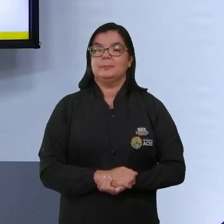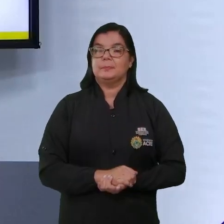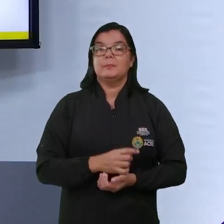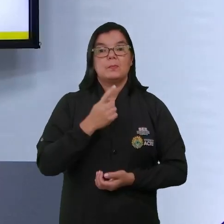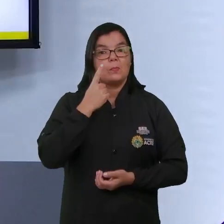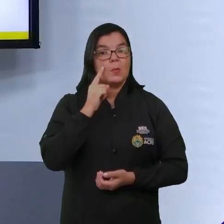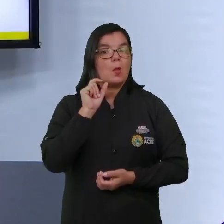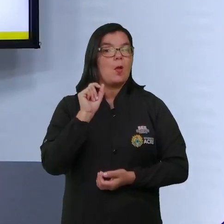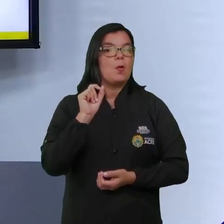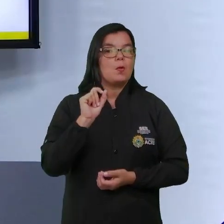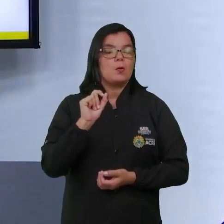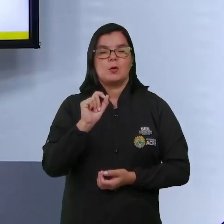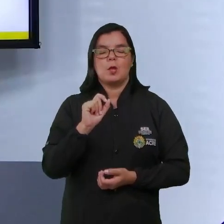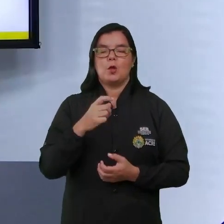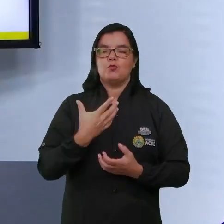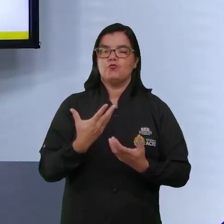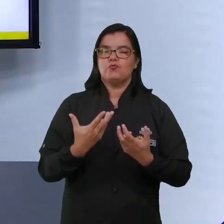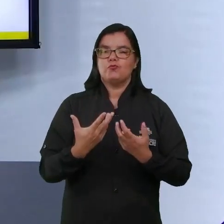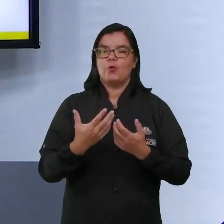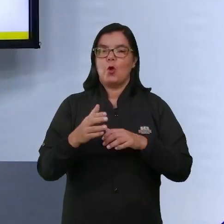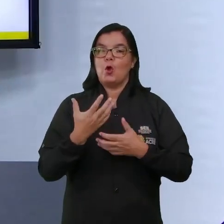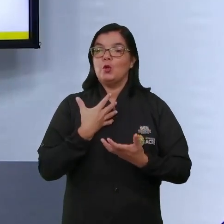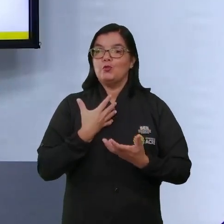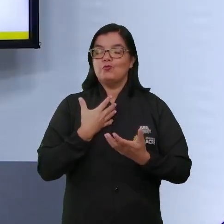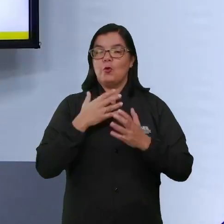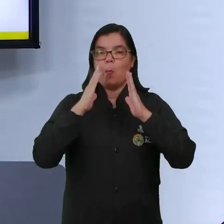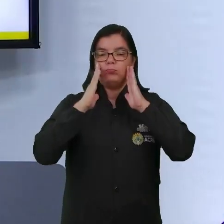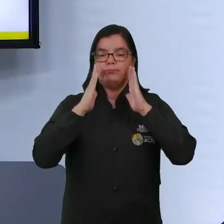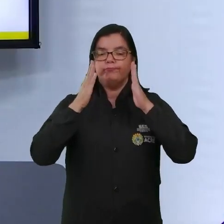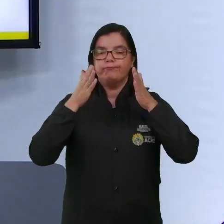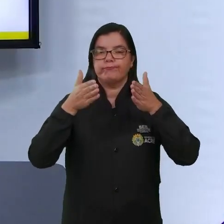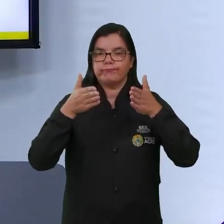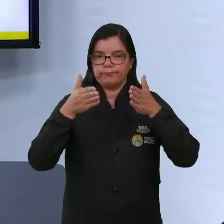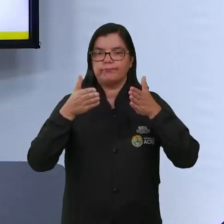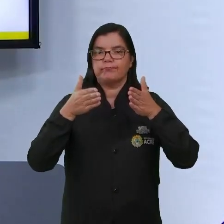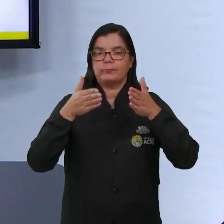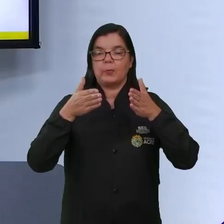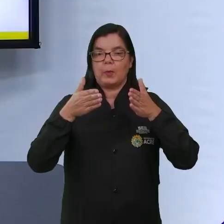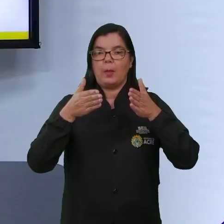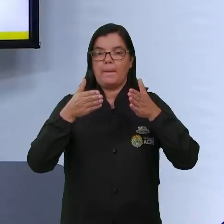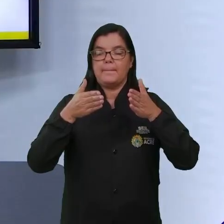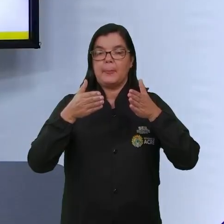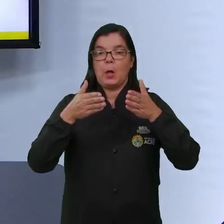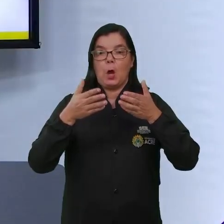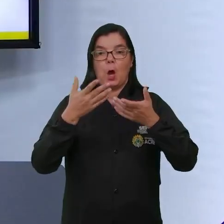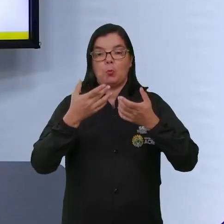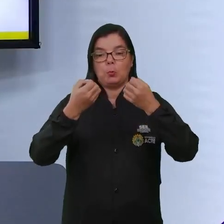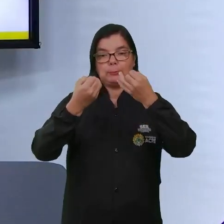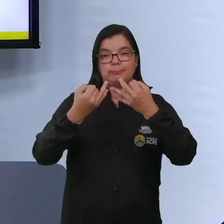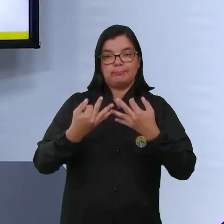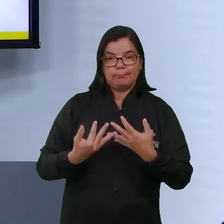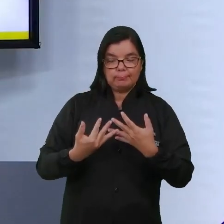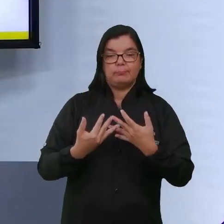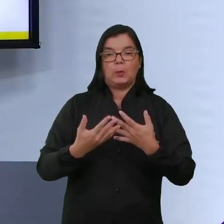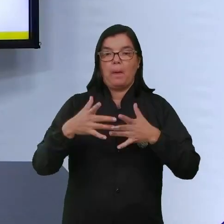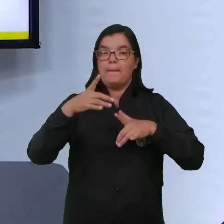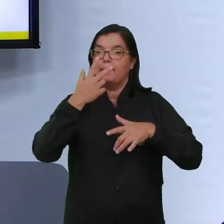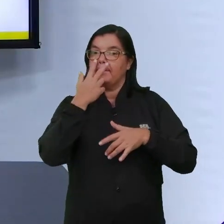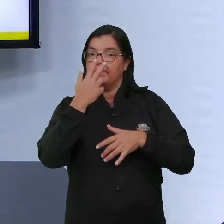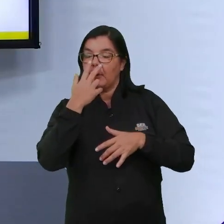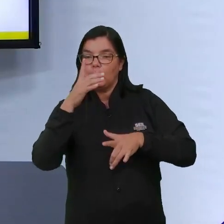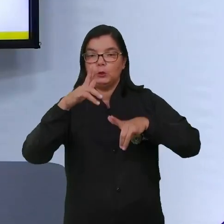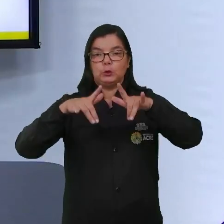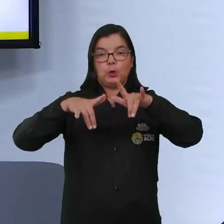se coloca numa situação de alienação, preso a determinados conceitos, a